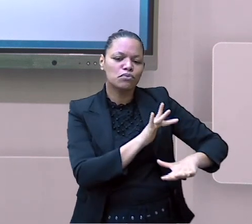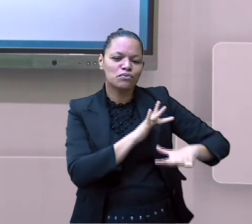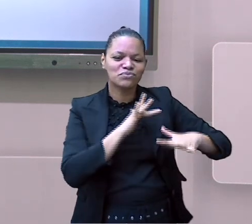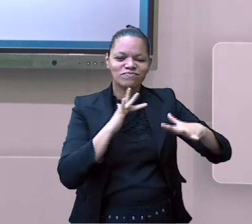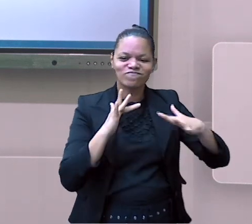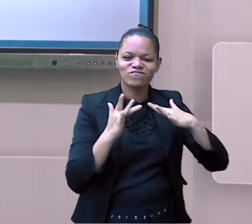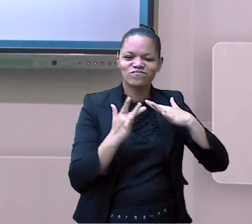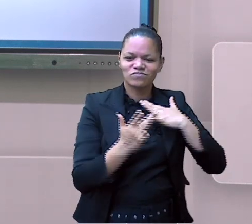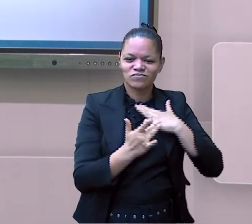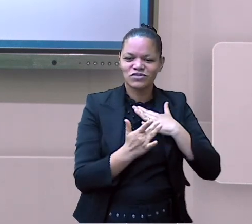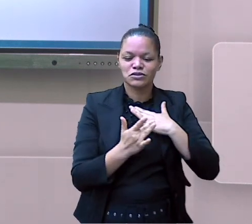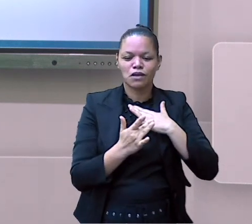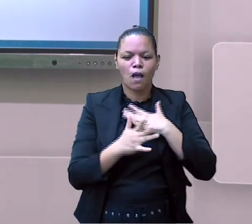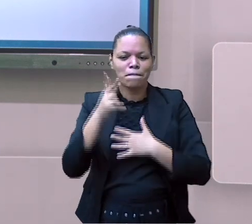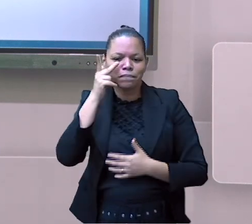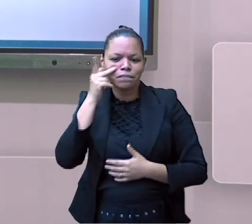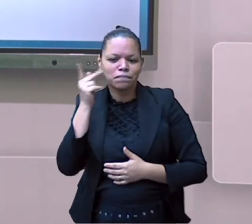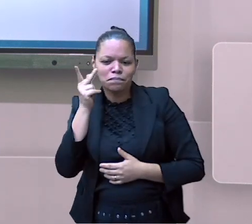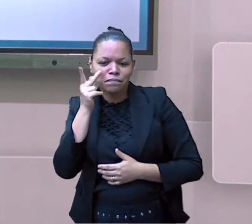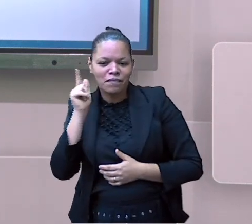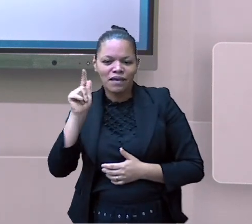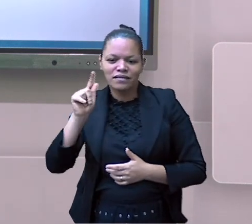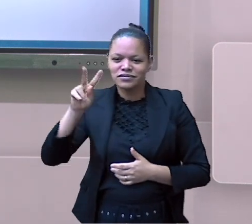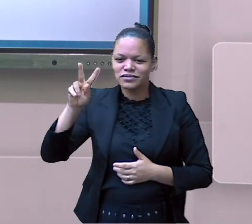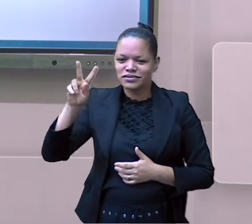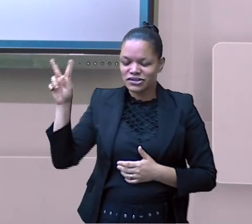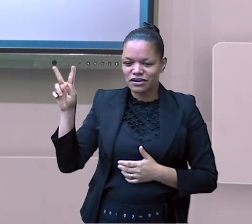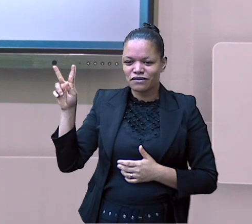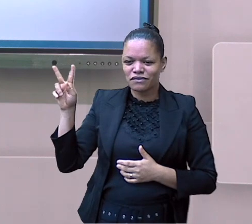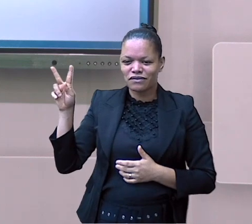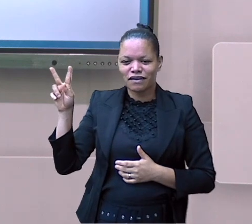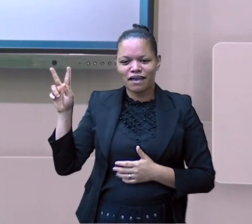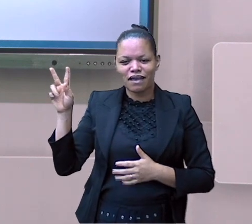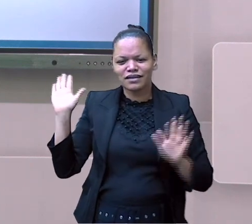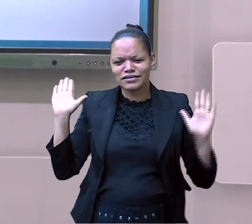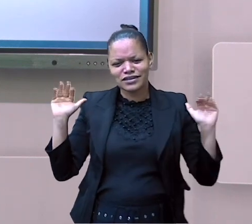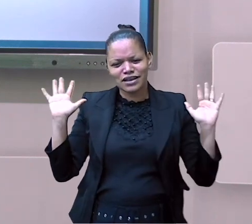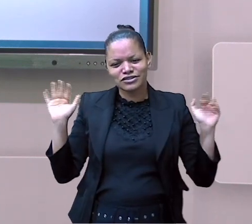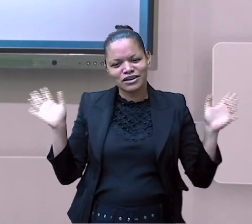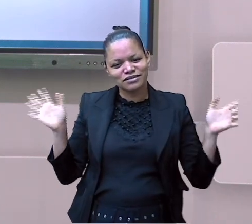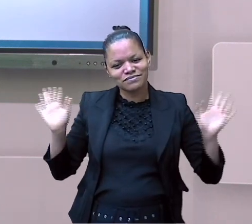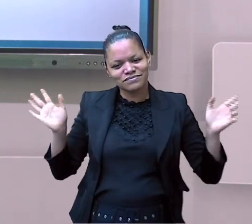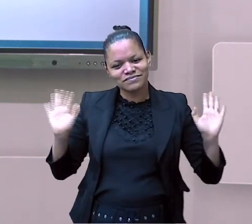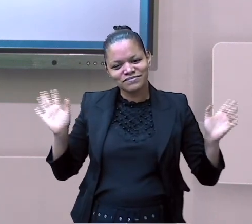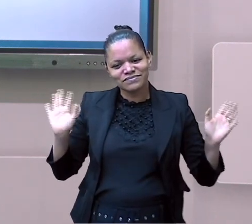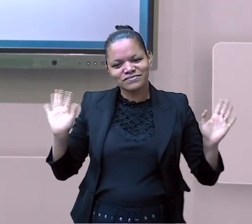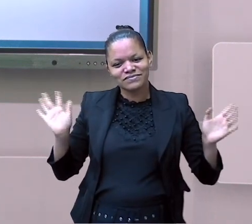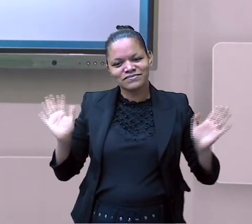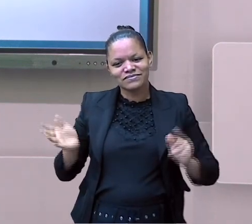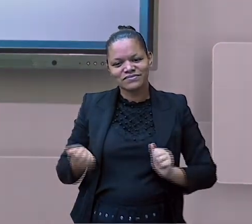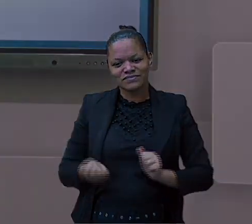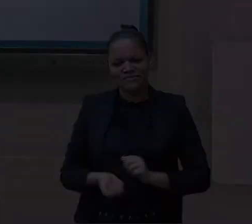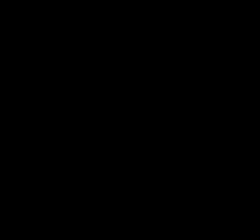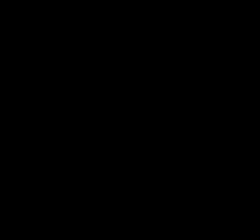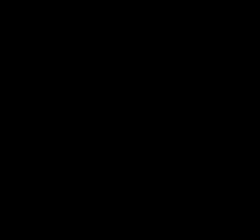e acesse nossas redes sociais SMEDGV. Tchau, até a próxima aula.